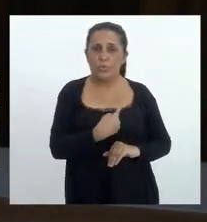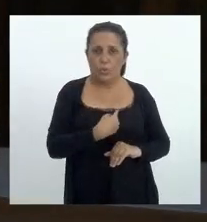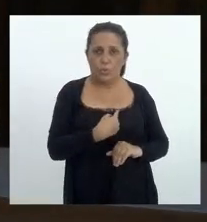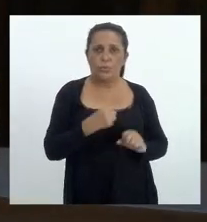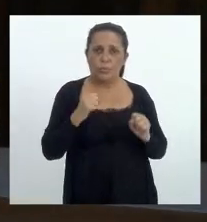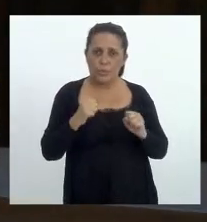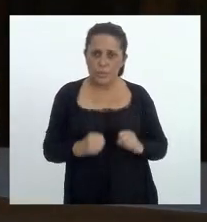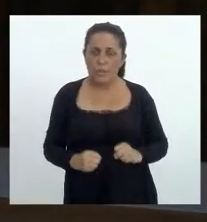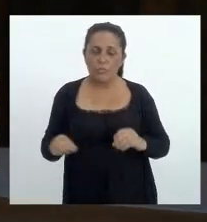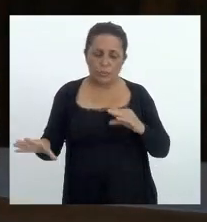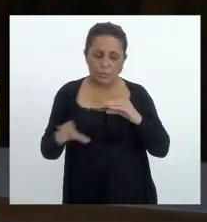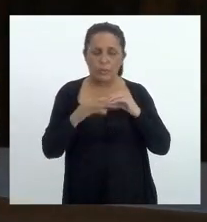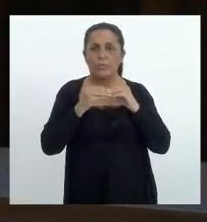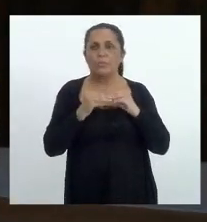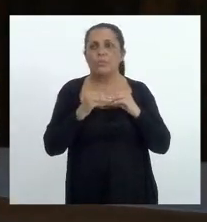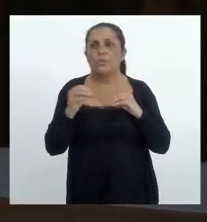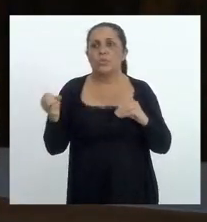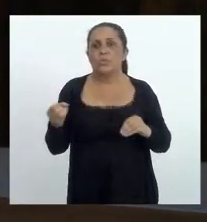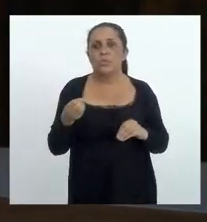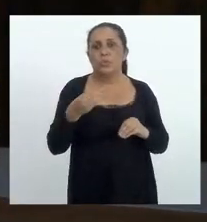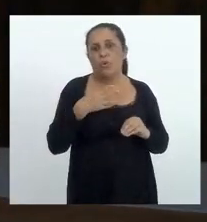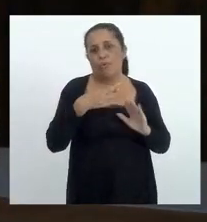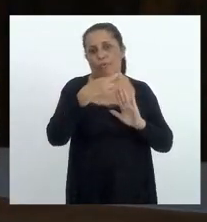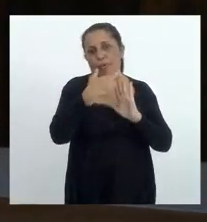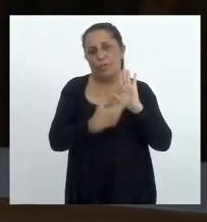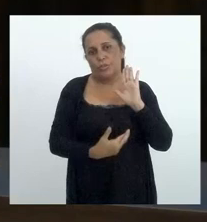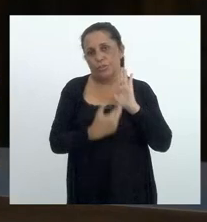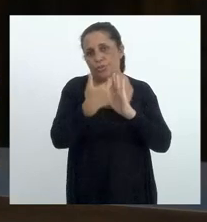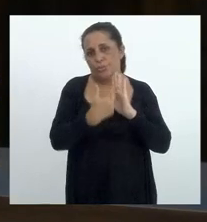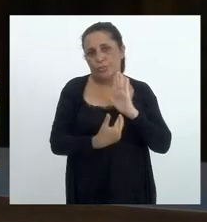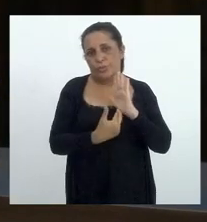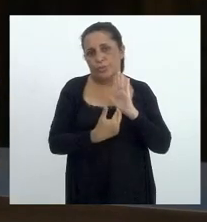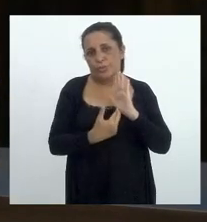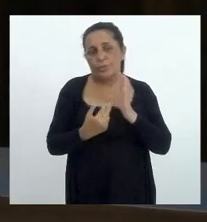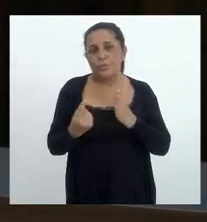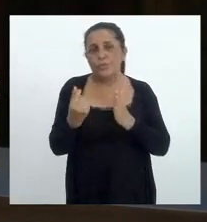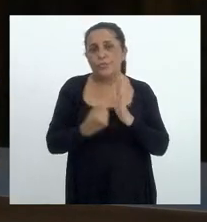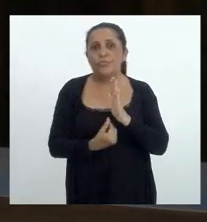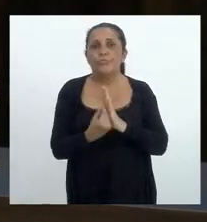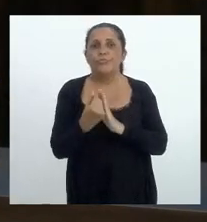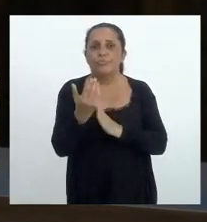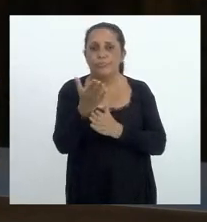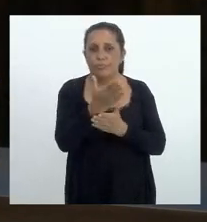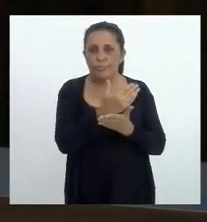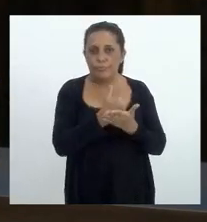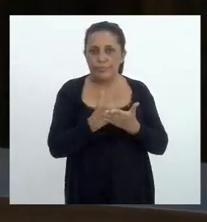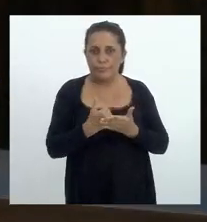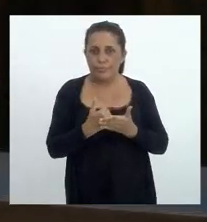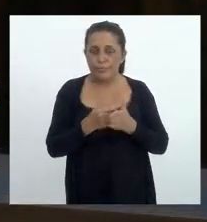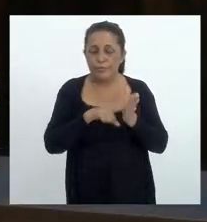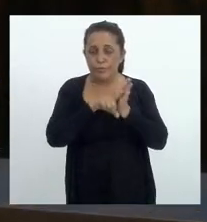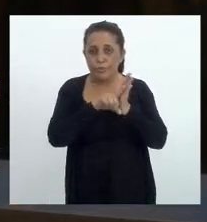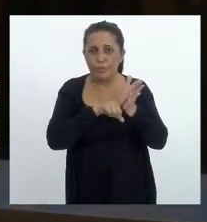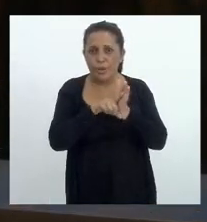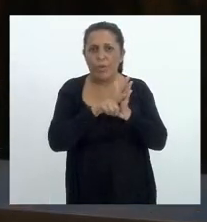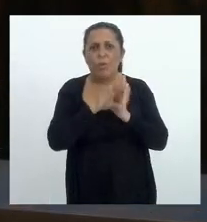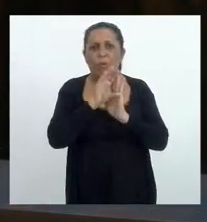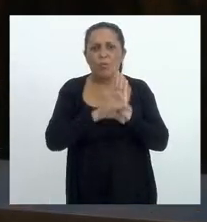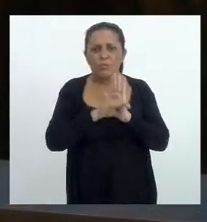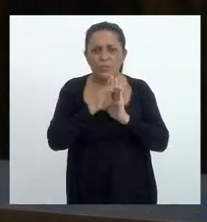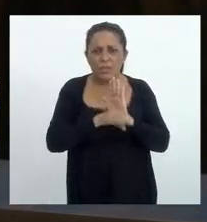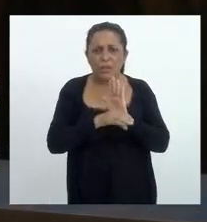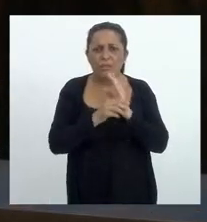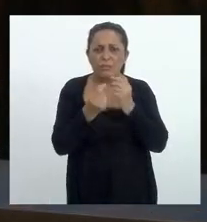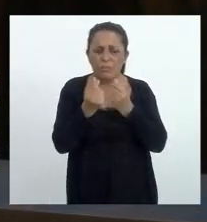possamos aderir ao novo regime de recuperação fiscal. Ou seja, os conceitos orçamentários,